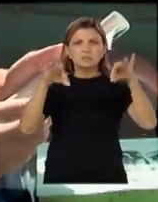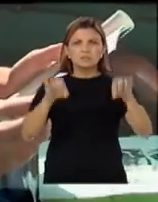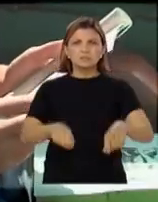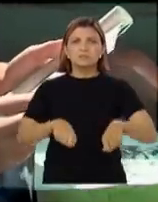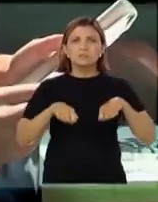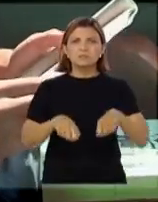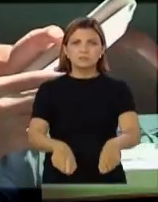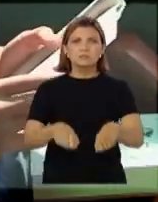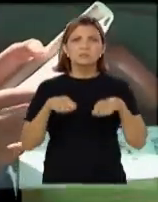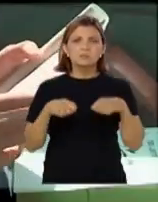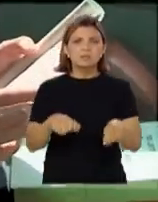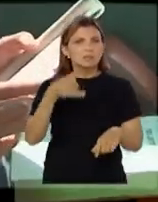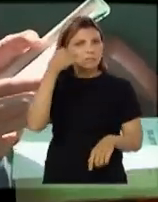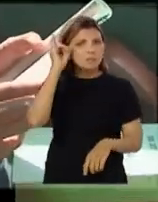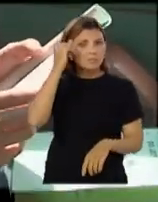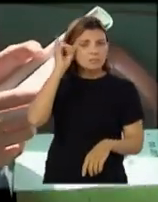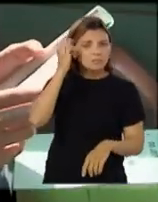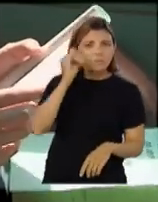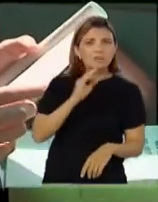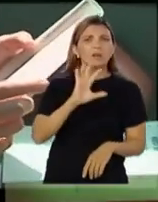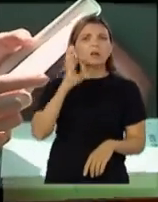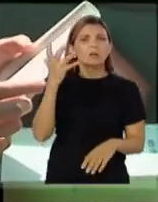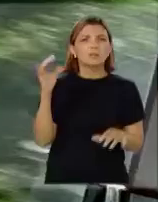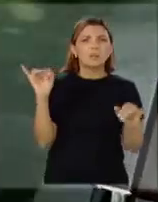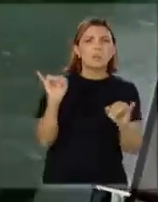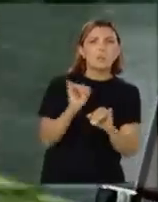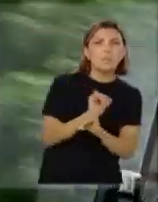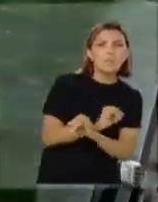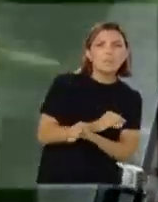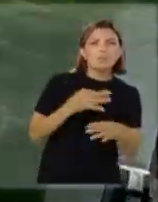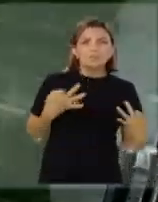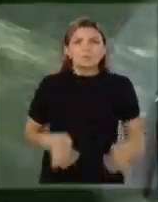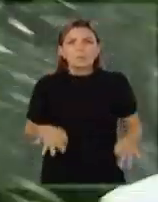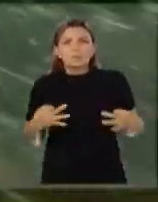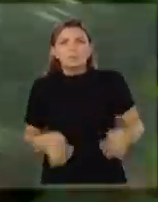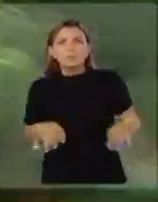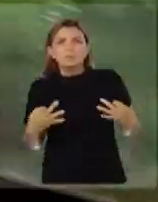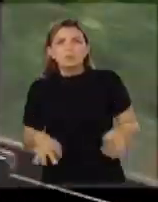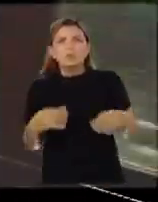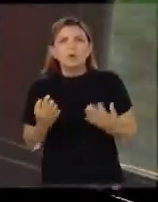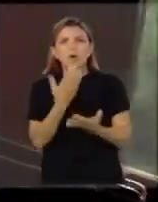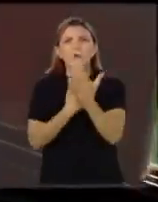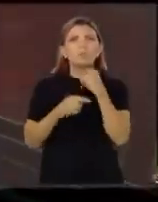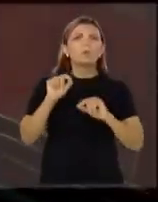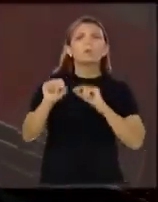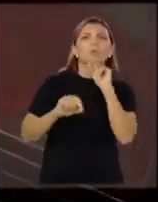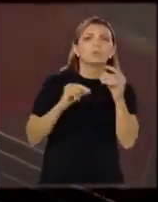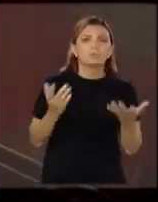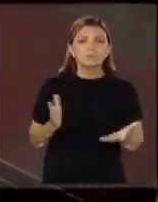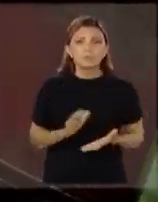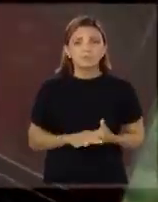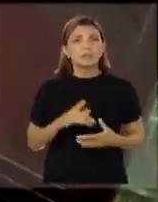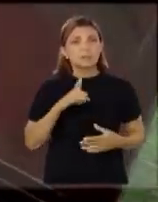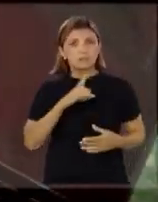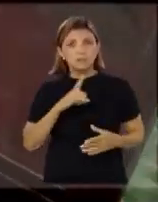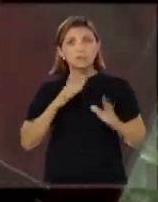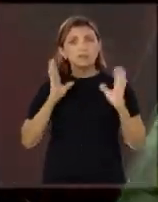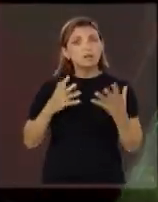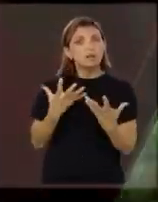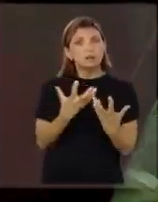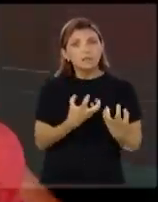roupa a mulher enxágua, gado de pequeno porte. Magro com fome tem dor, e não há o que o